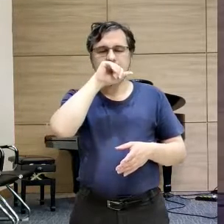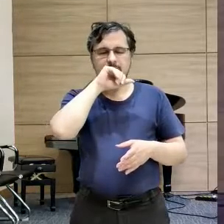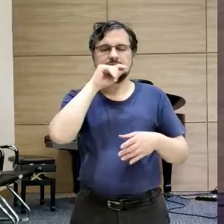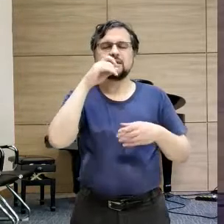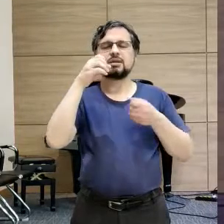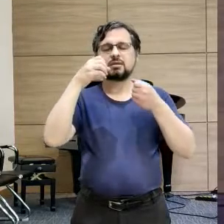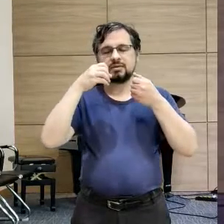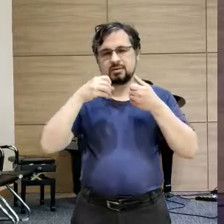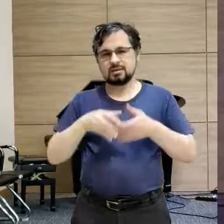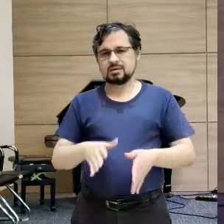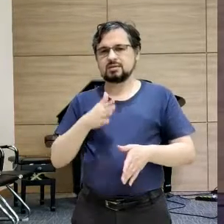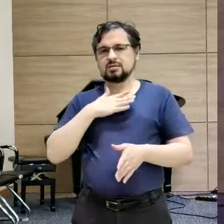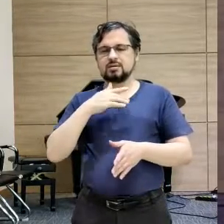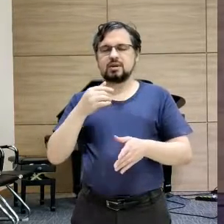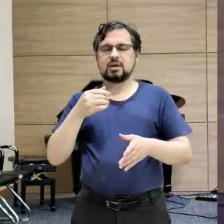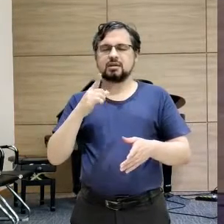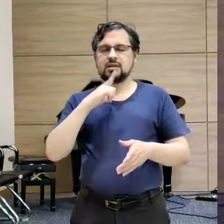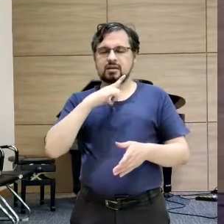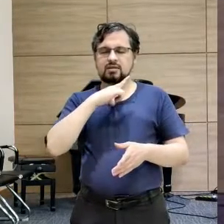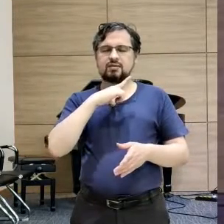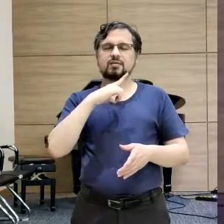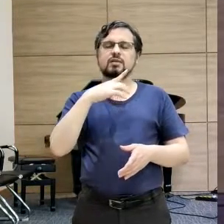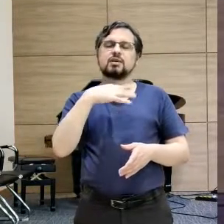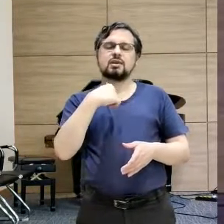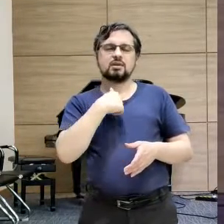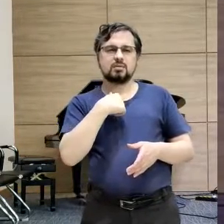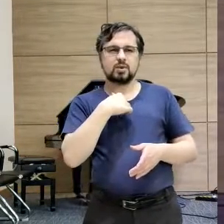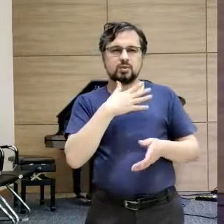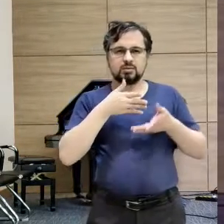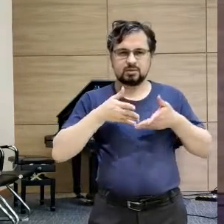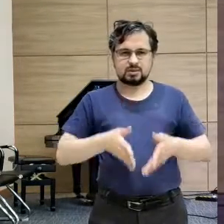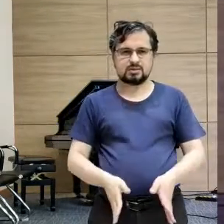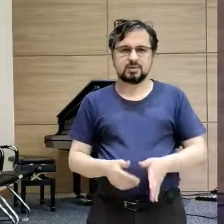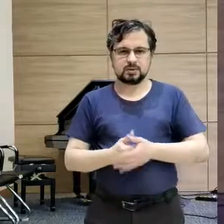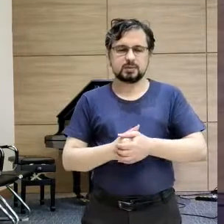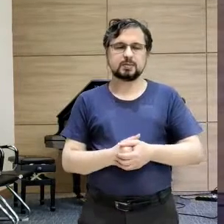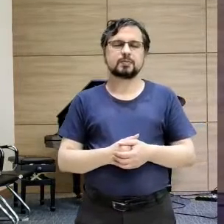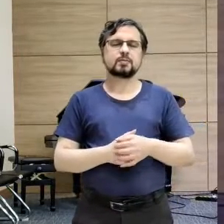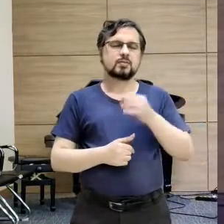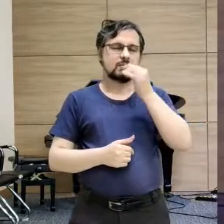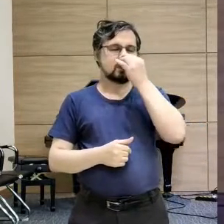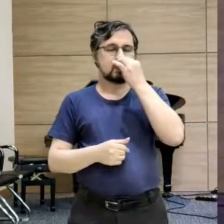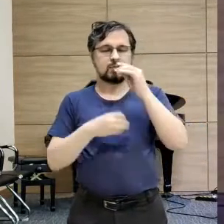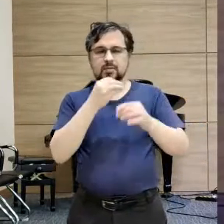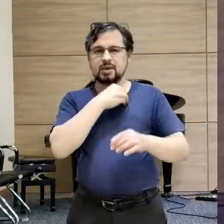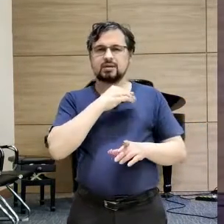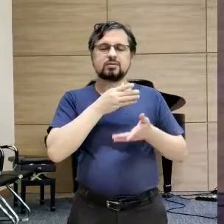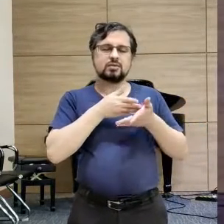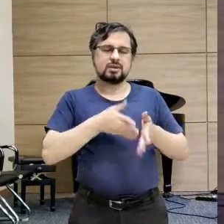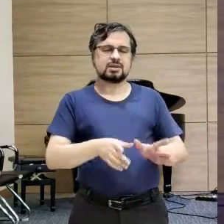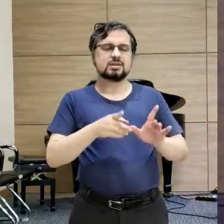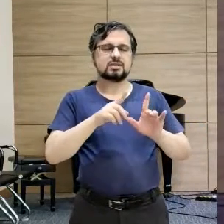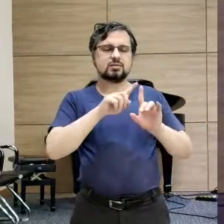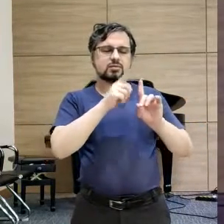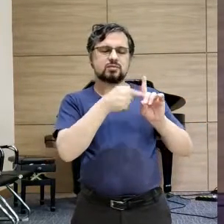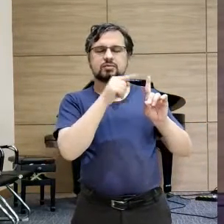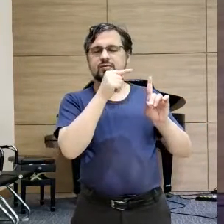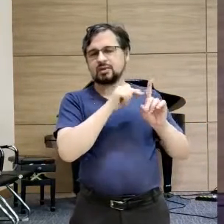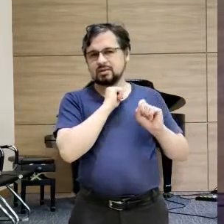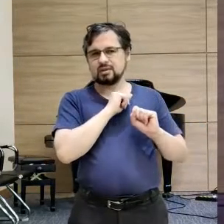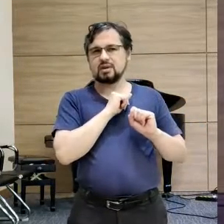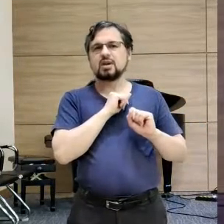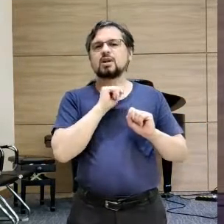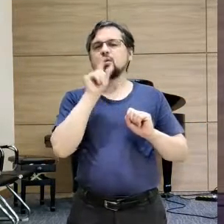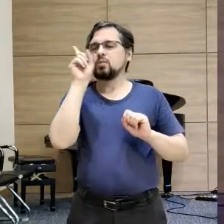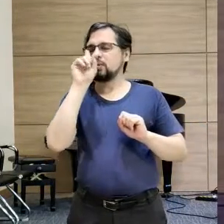58:3 aqui do Salmo. Vai dizer que o ímpio nasce desde o ventre da sua mãe. E esse ímpio aqui não é um mais especial que o outro não,